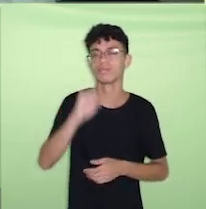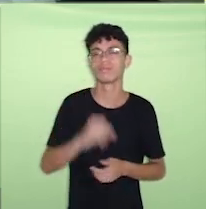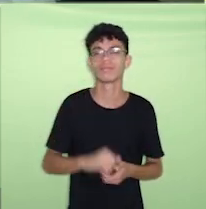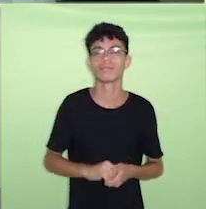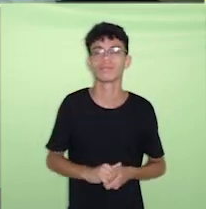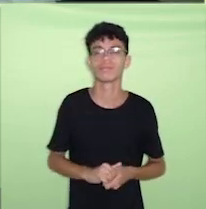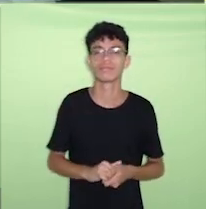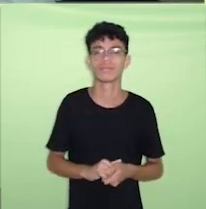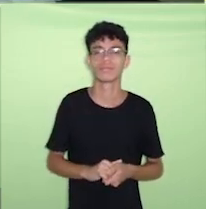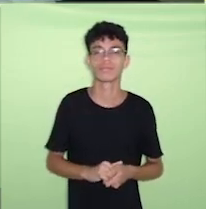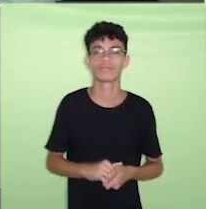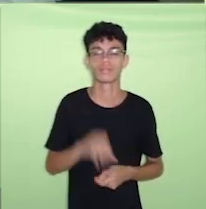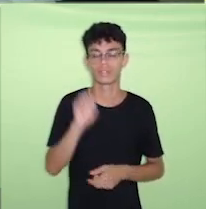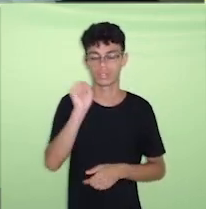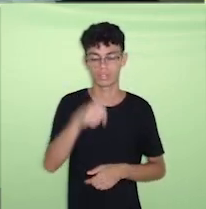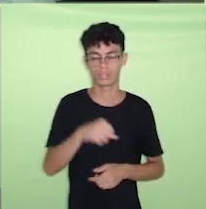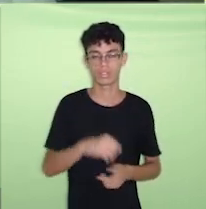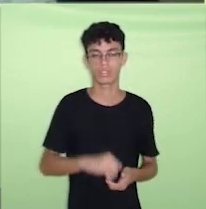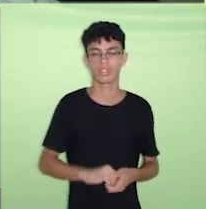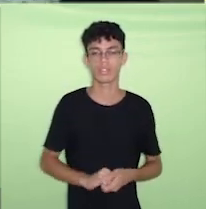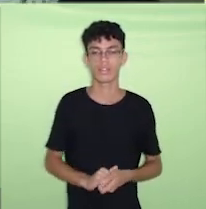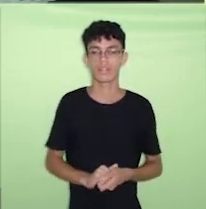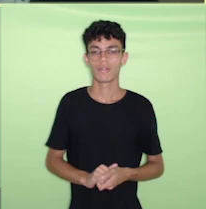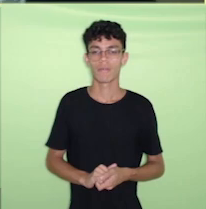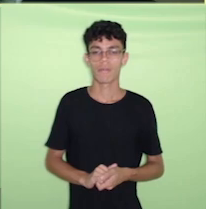América? Sim.